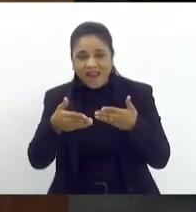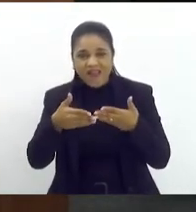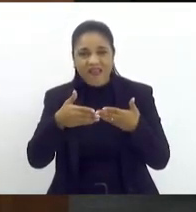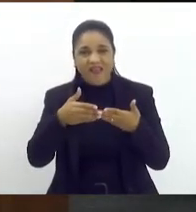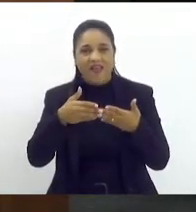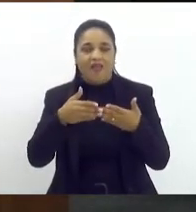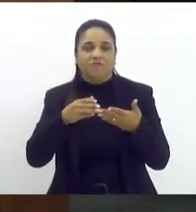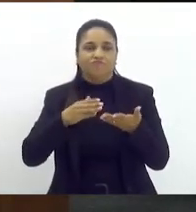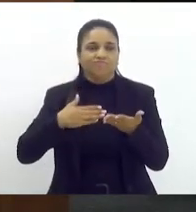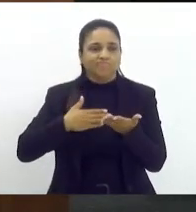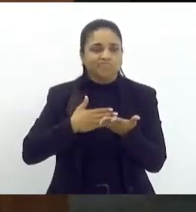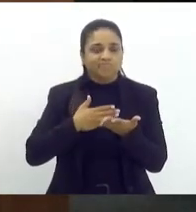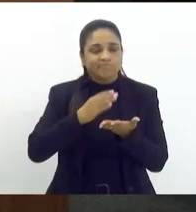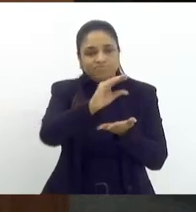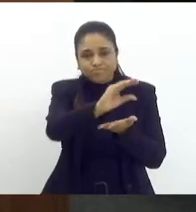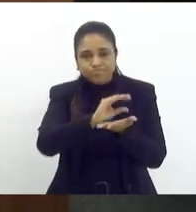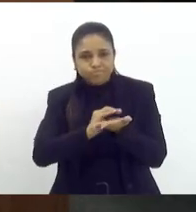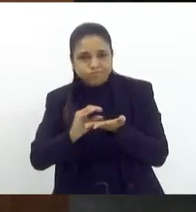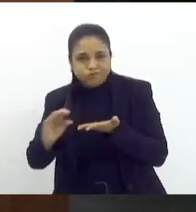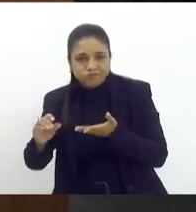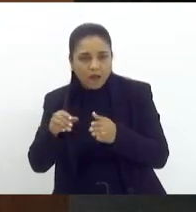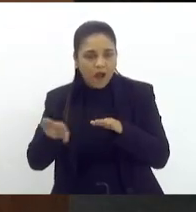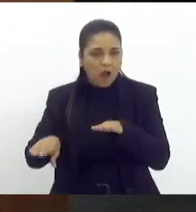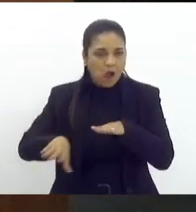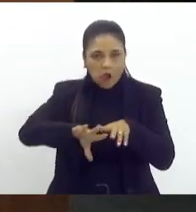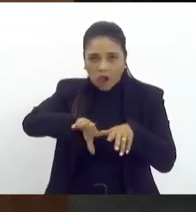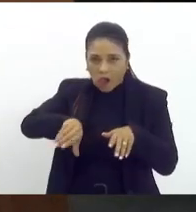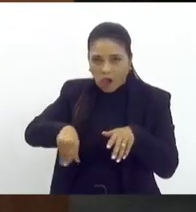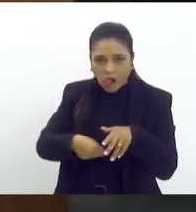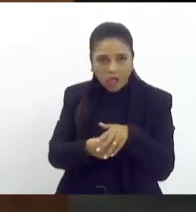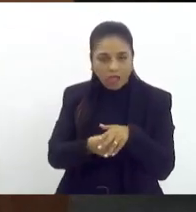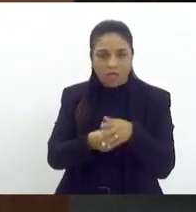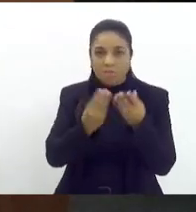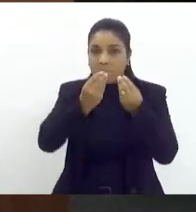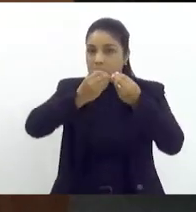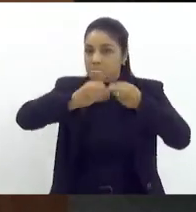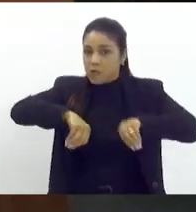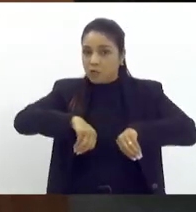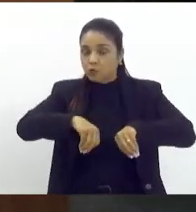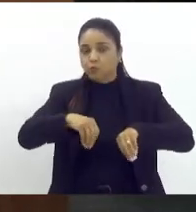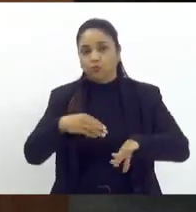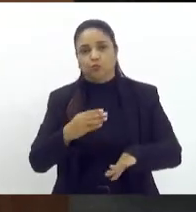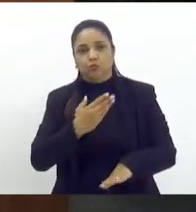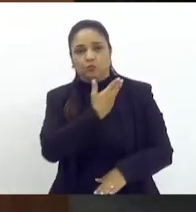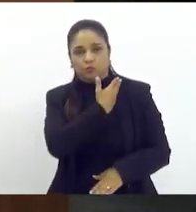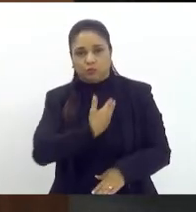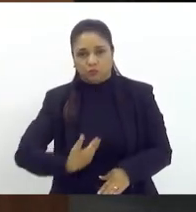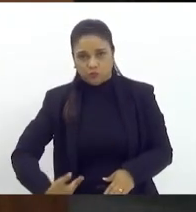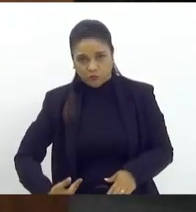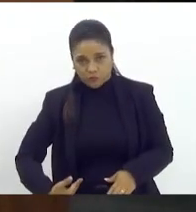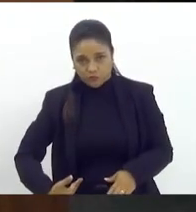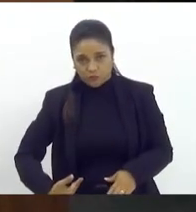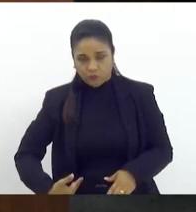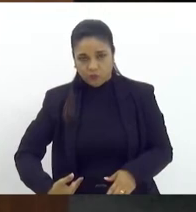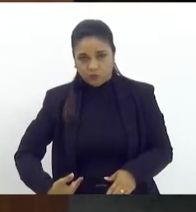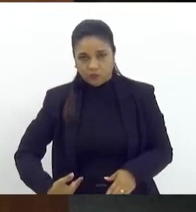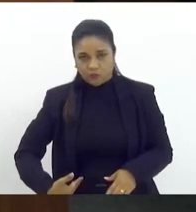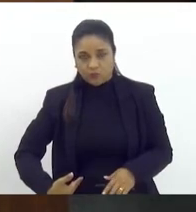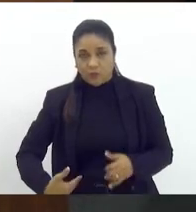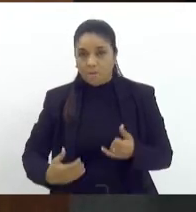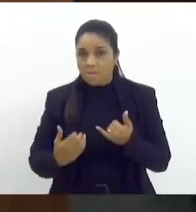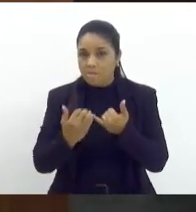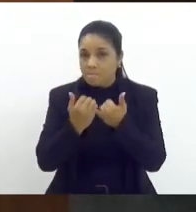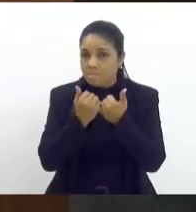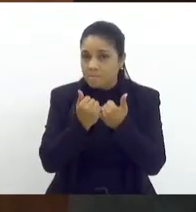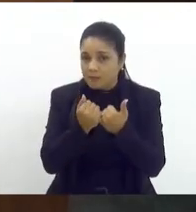qualquer dano ao patrimônio público é imprescritível isso é constitucional é imprescritível